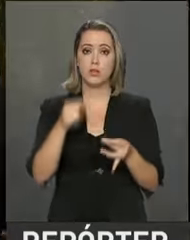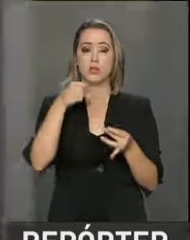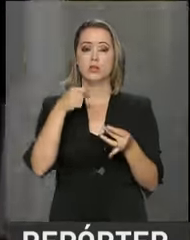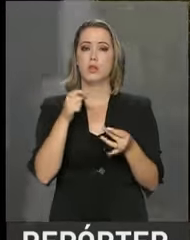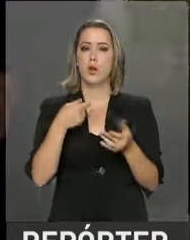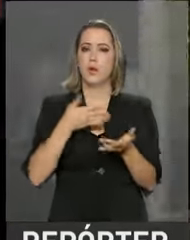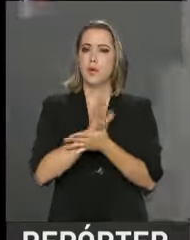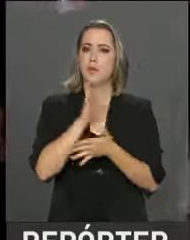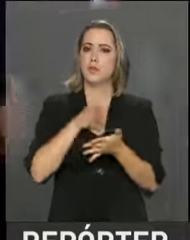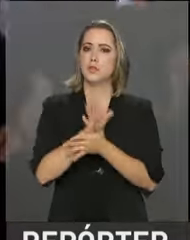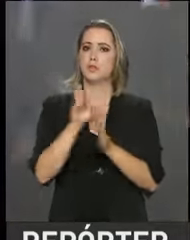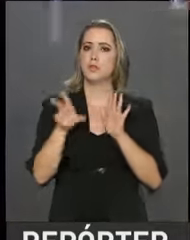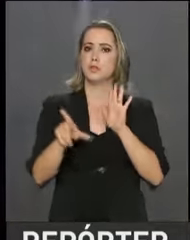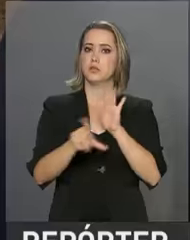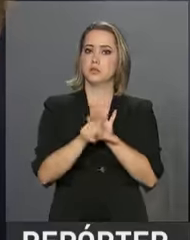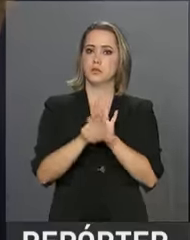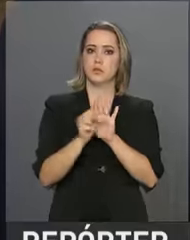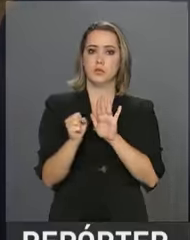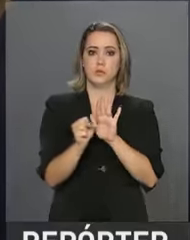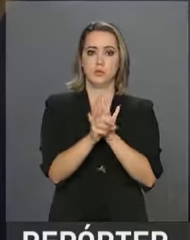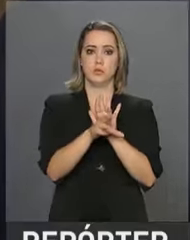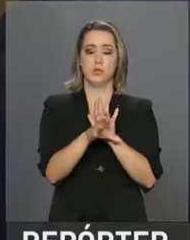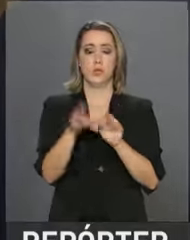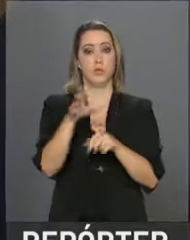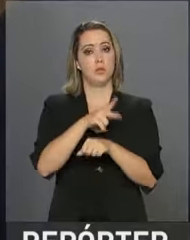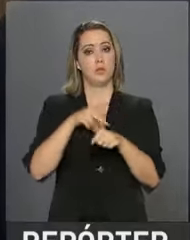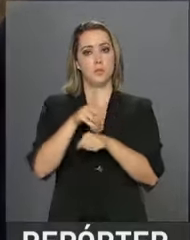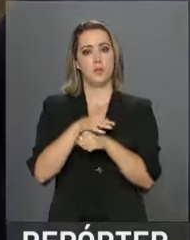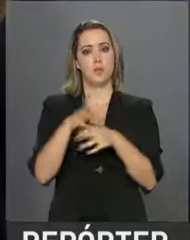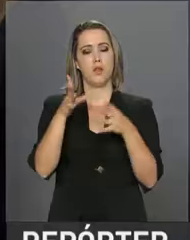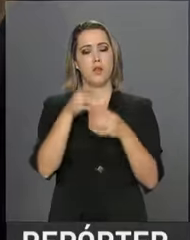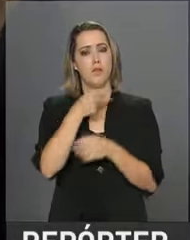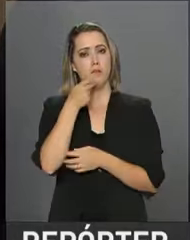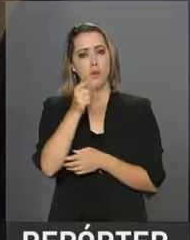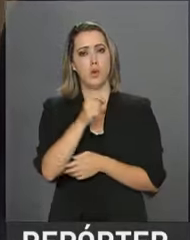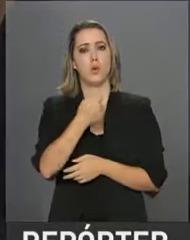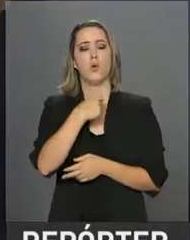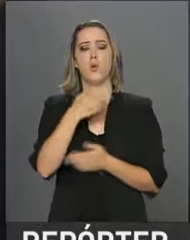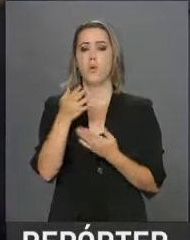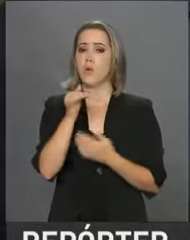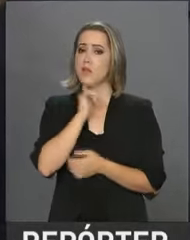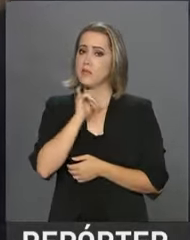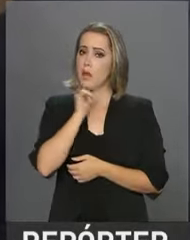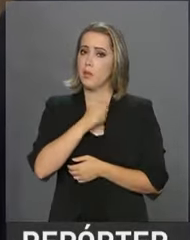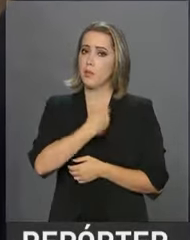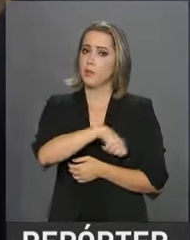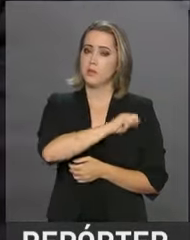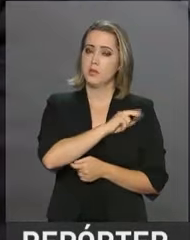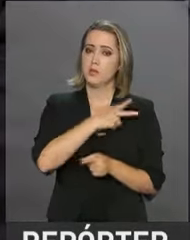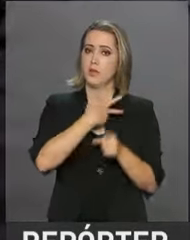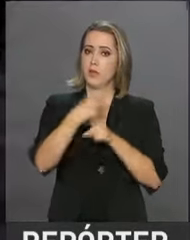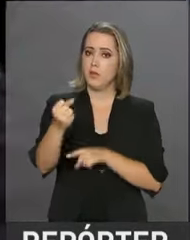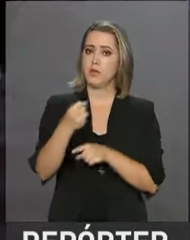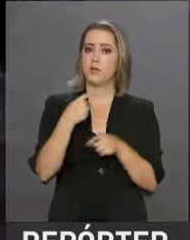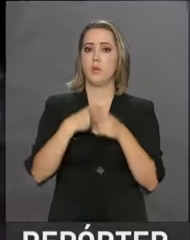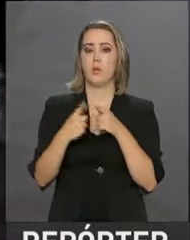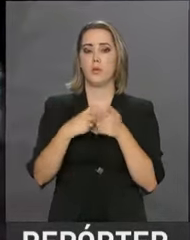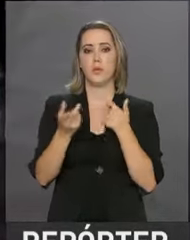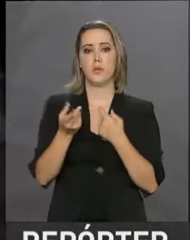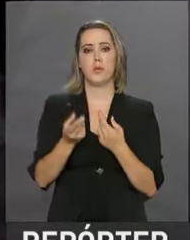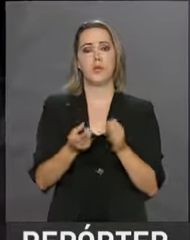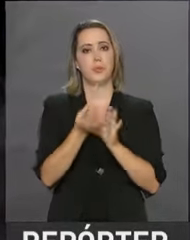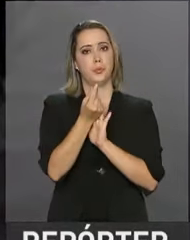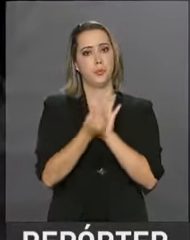reformas em curso no país e citou o exemplo da espanha como uma nação que superou a crise financeira após a